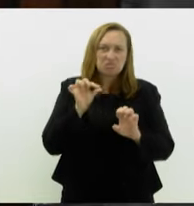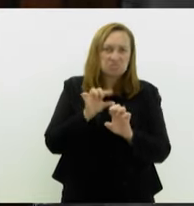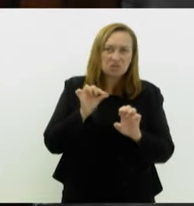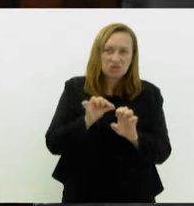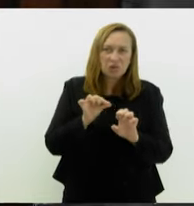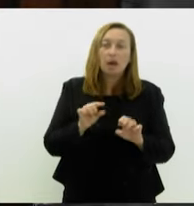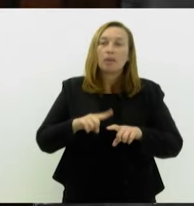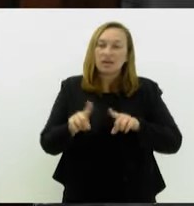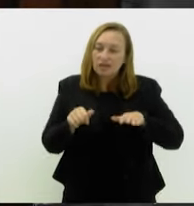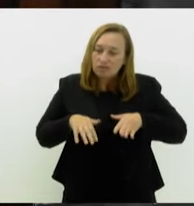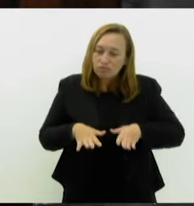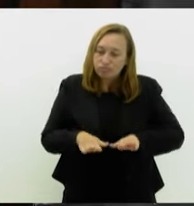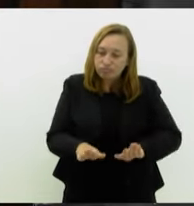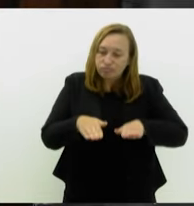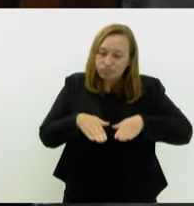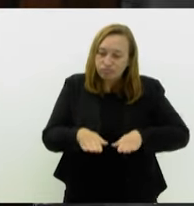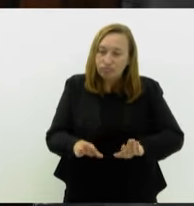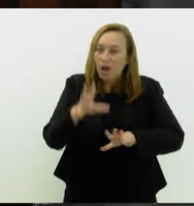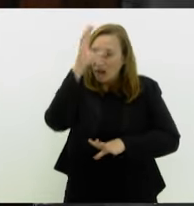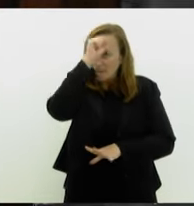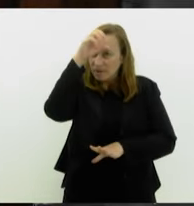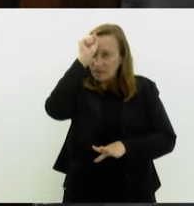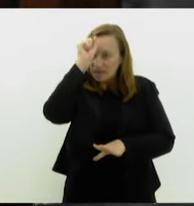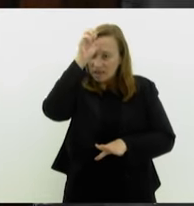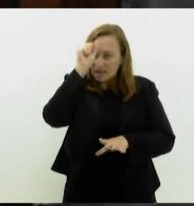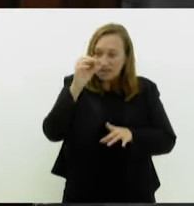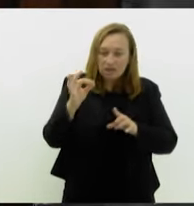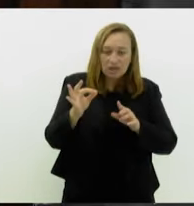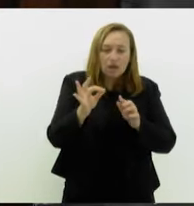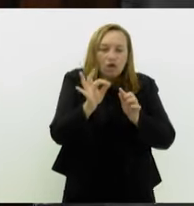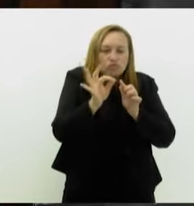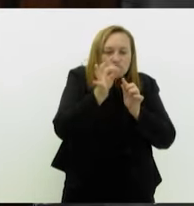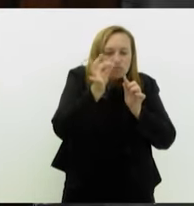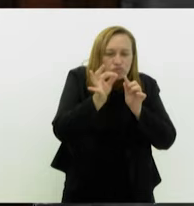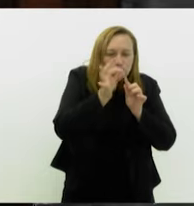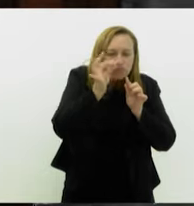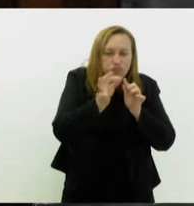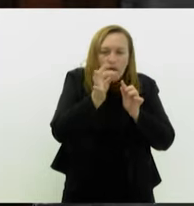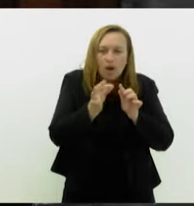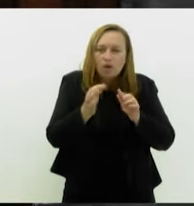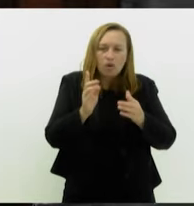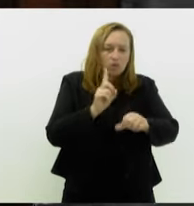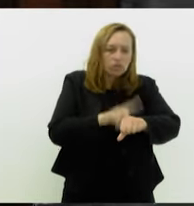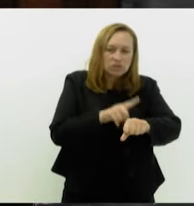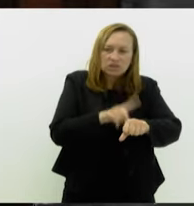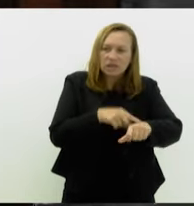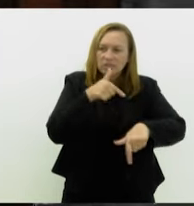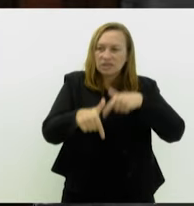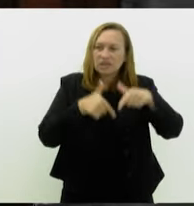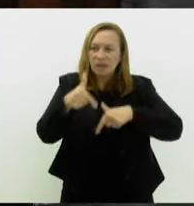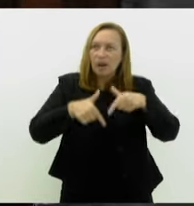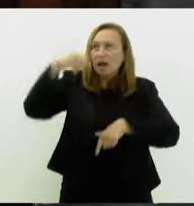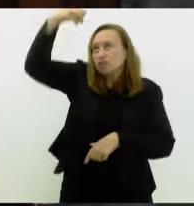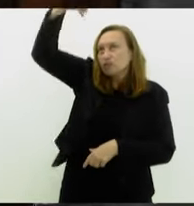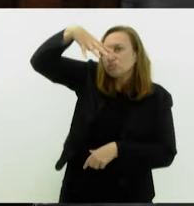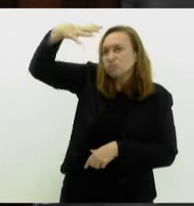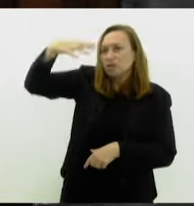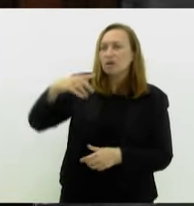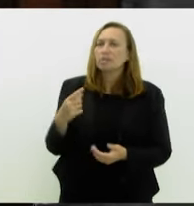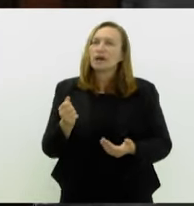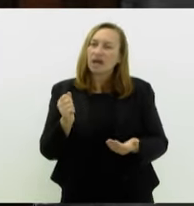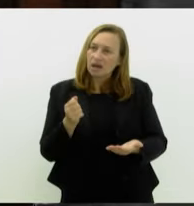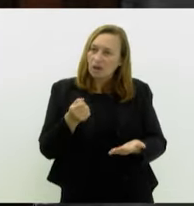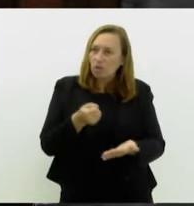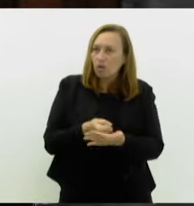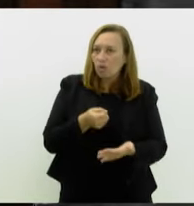vai costurar vai ensinar a calcular a linha vai calcular a luz vai calcular o tempo de trabalho para cobrar a peça direta elas ensinam